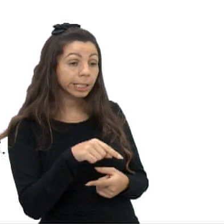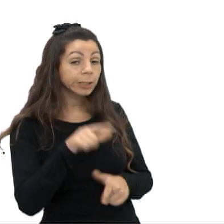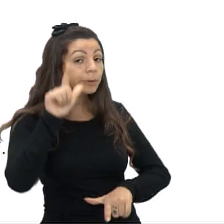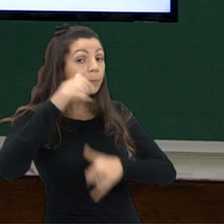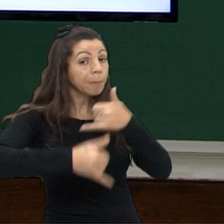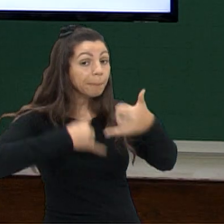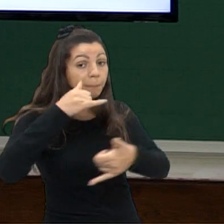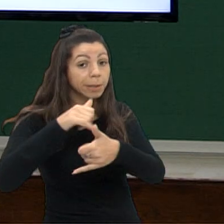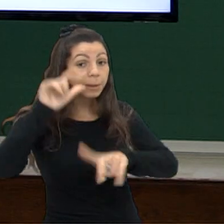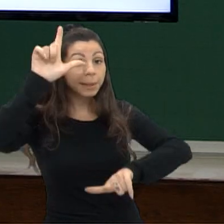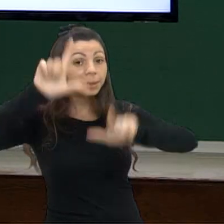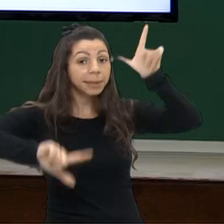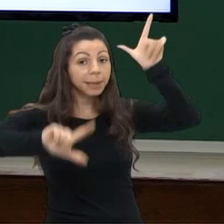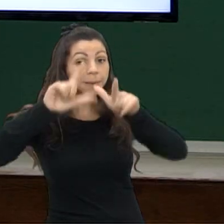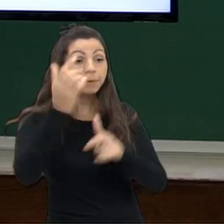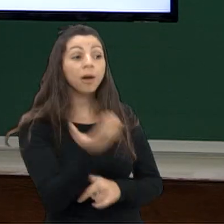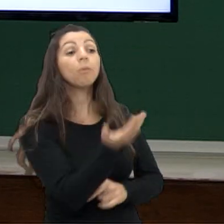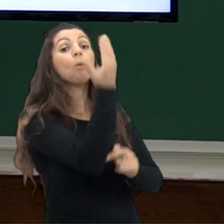TV?